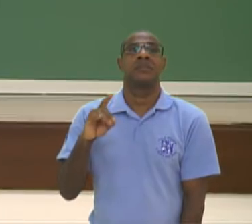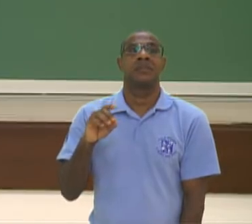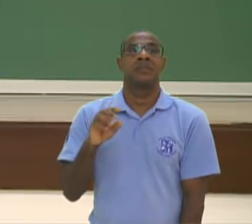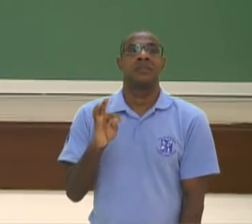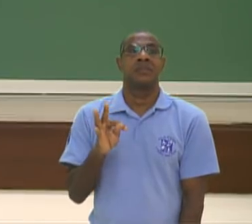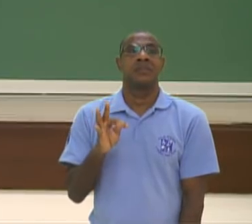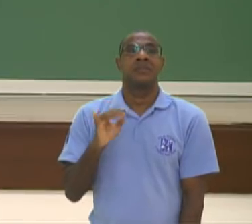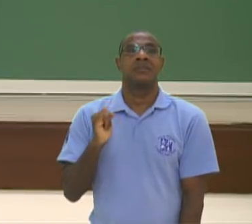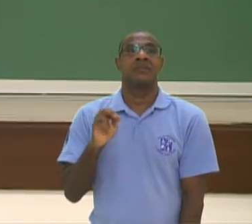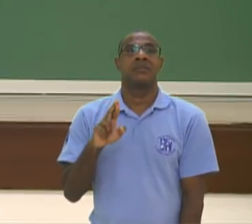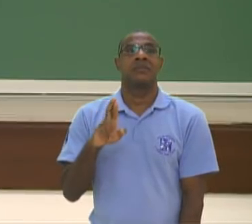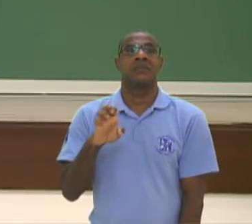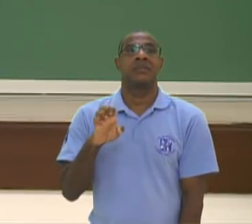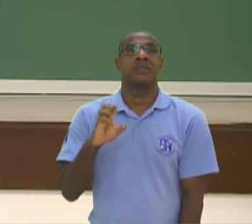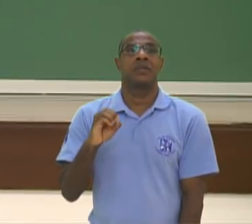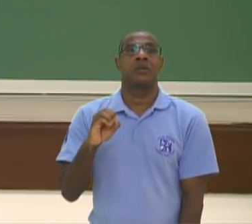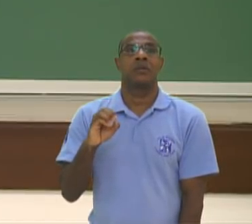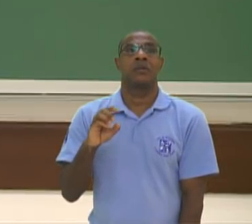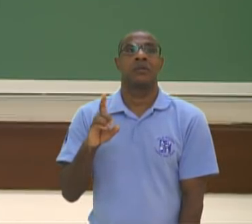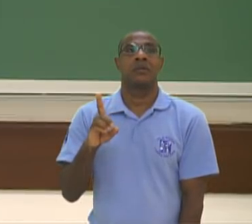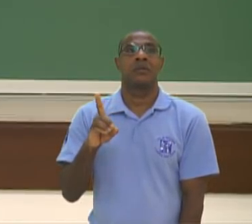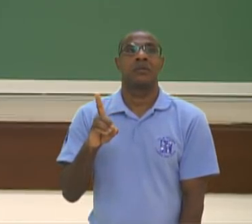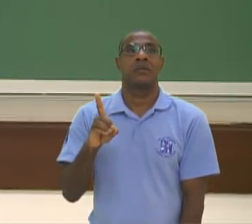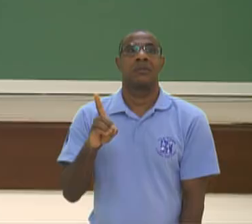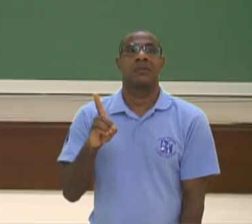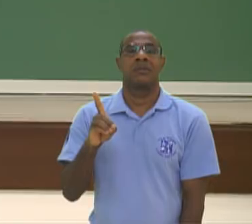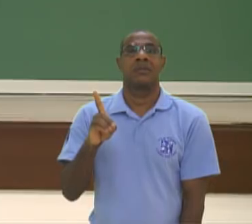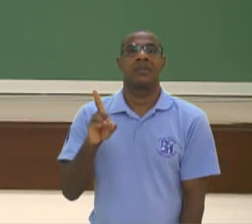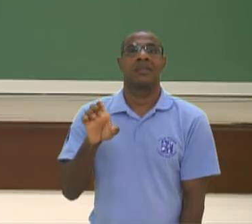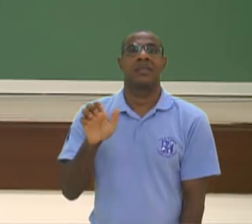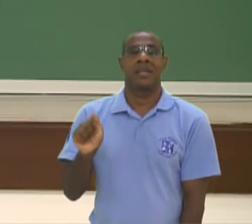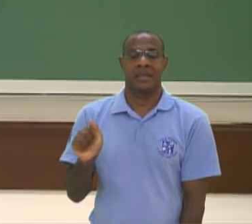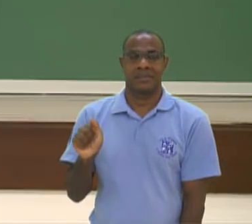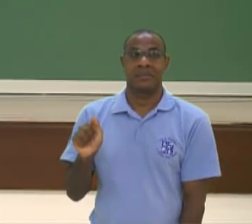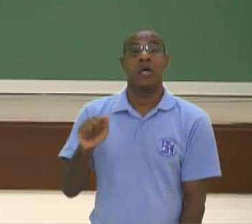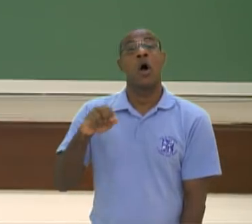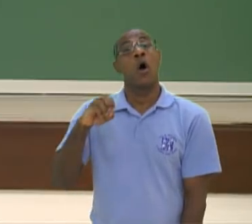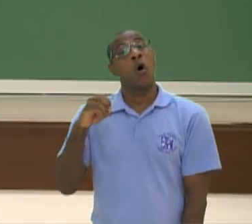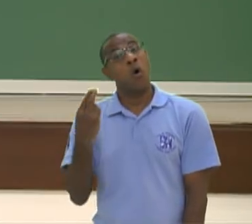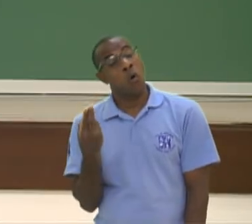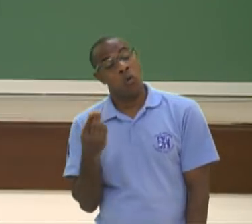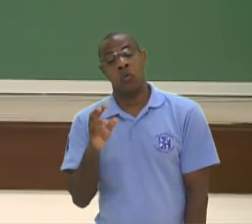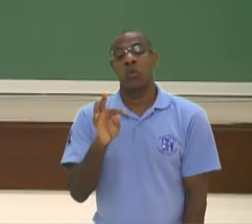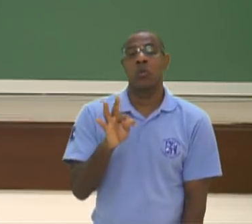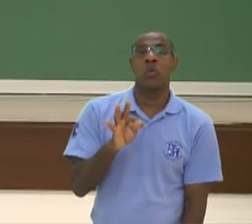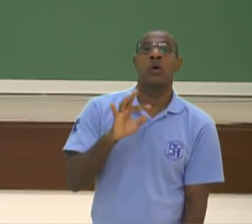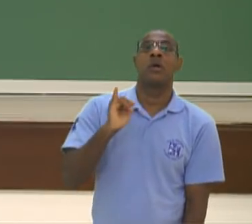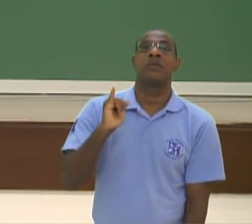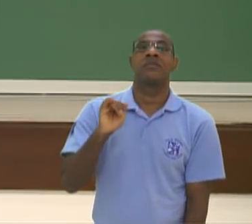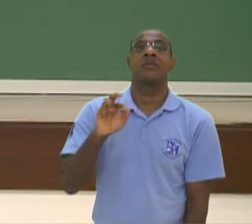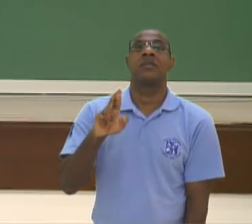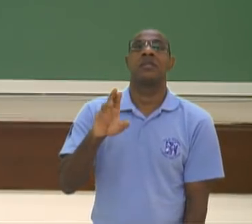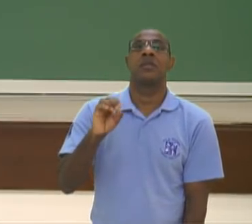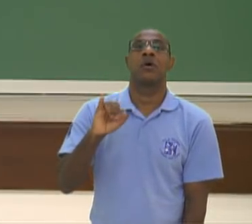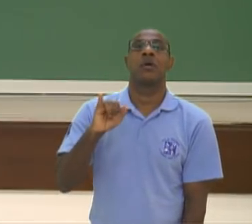Você já ouviu falar dessa glândula? Uma vez eu estava fazendo um exame de rotina no